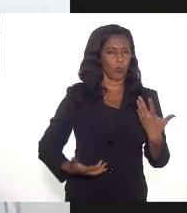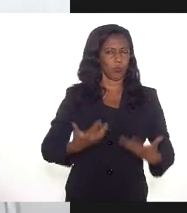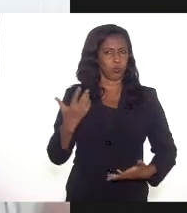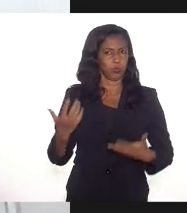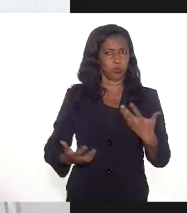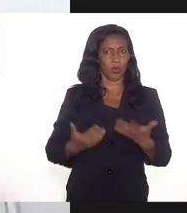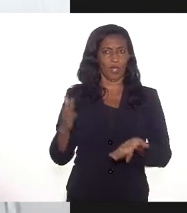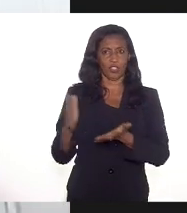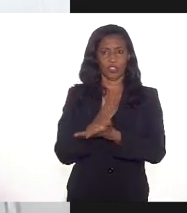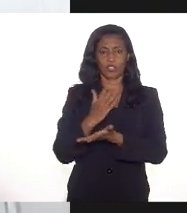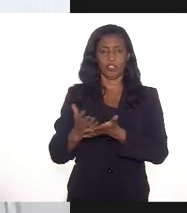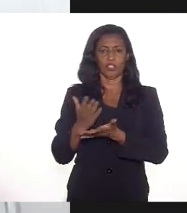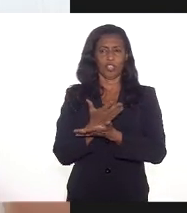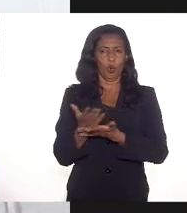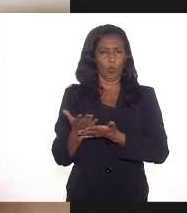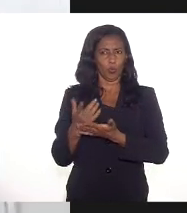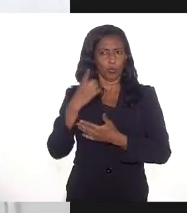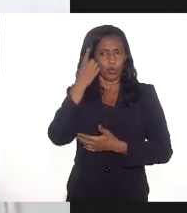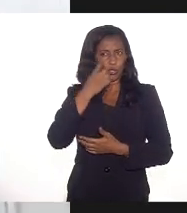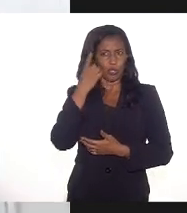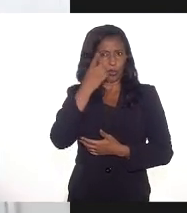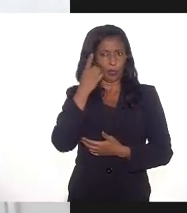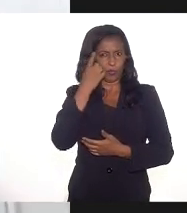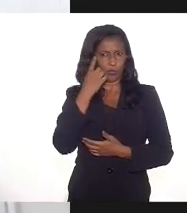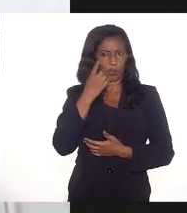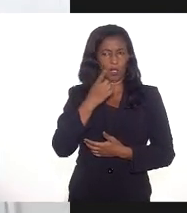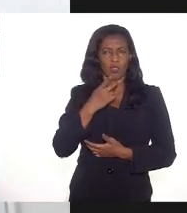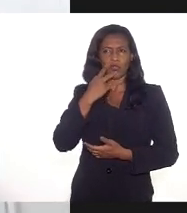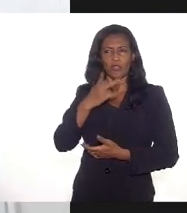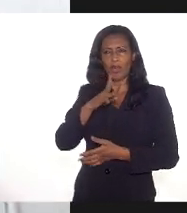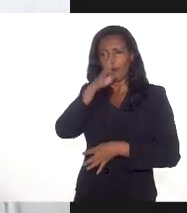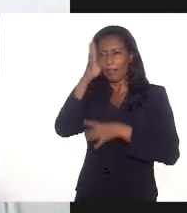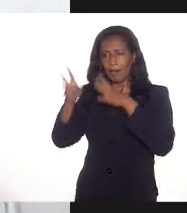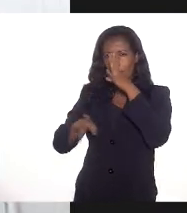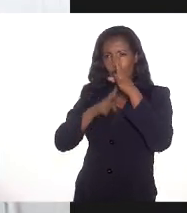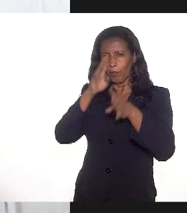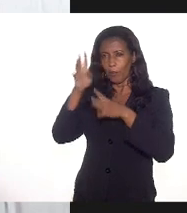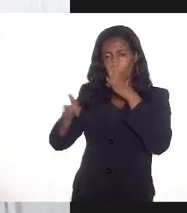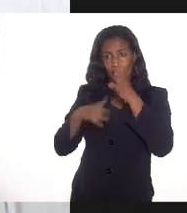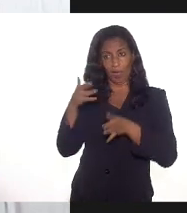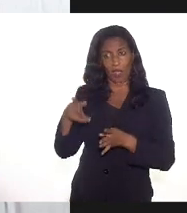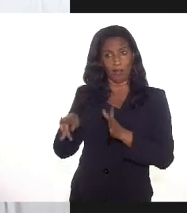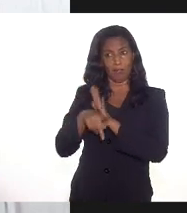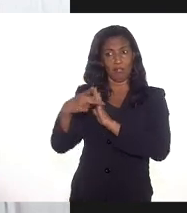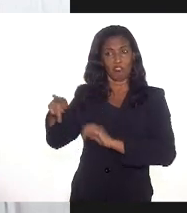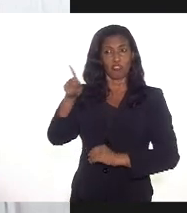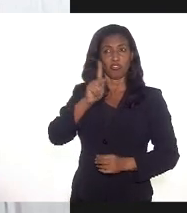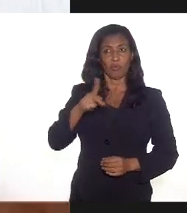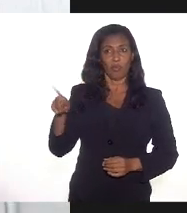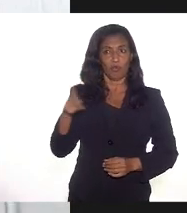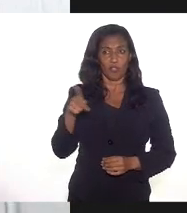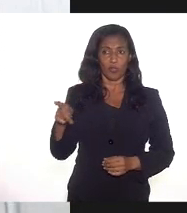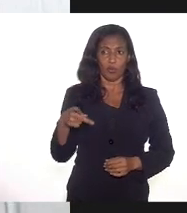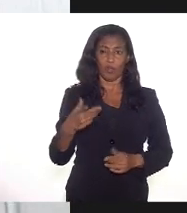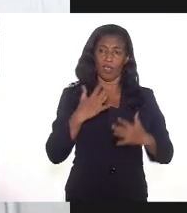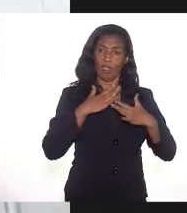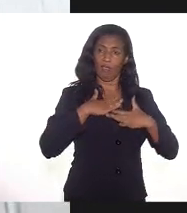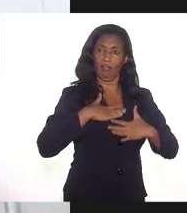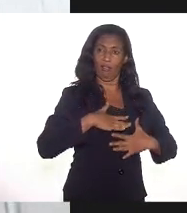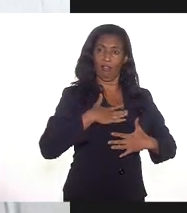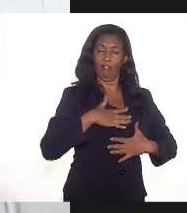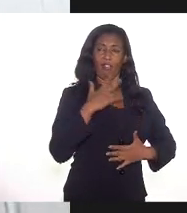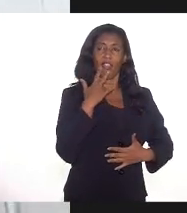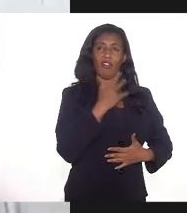de alguns deputados de esquerda na hora da gente tratar de abusos cometidos por parte de professores e a tranquilidade na hora